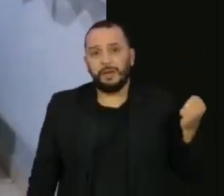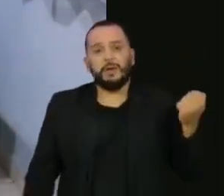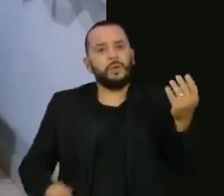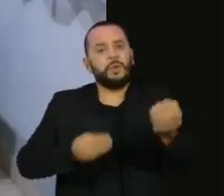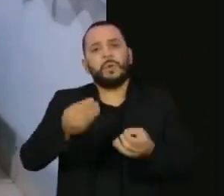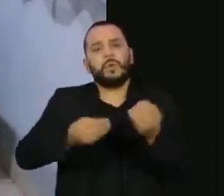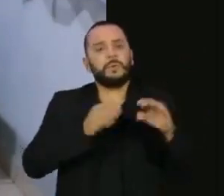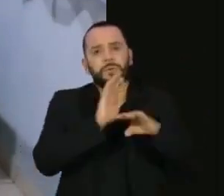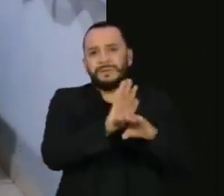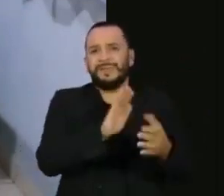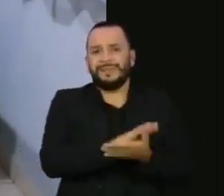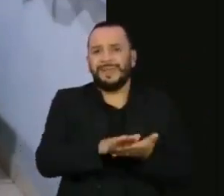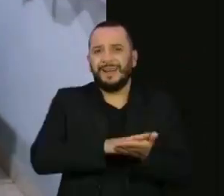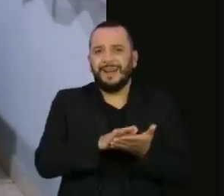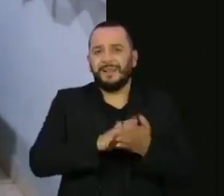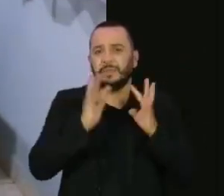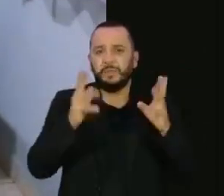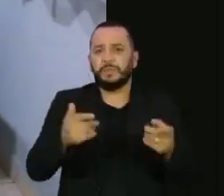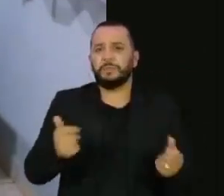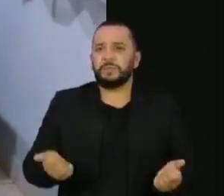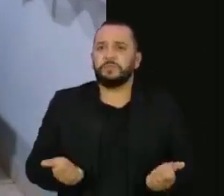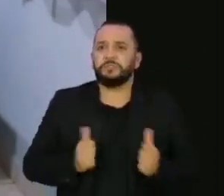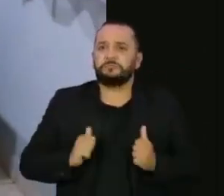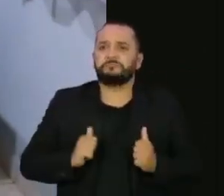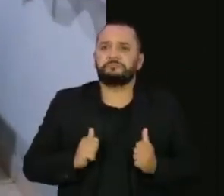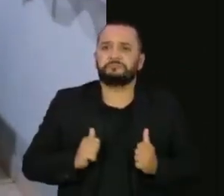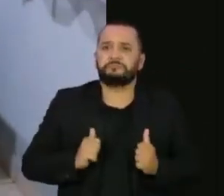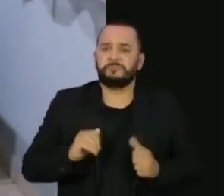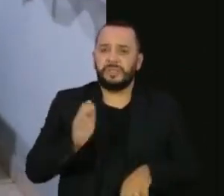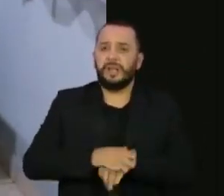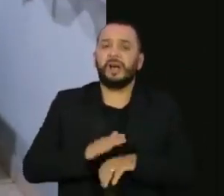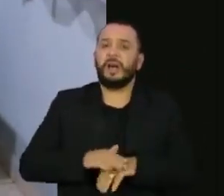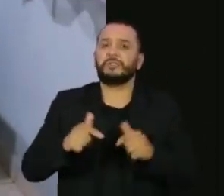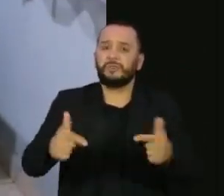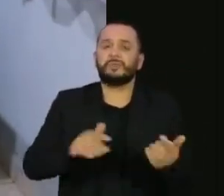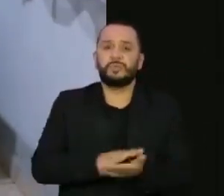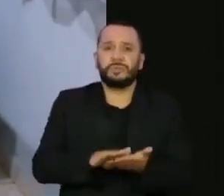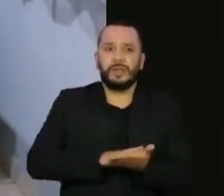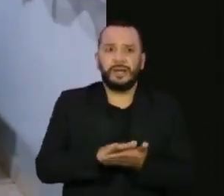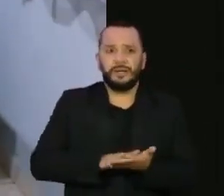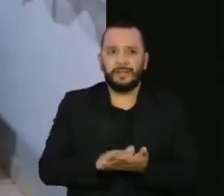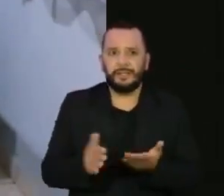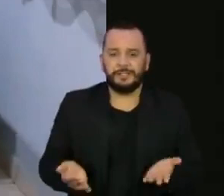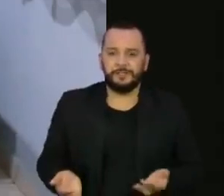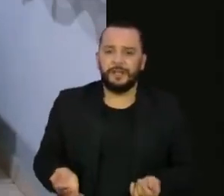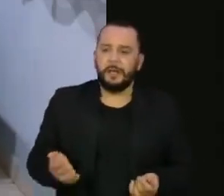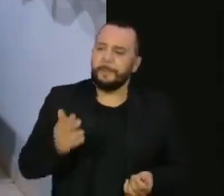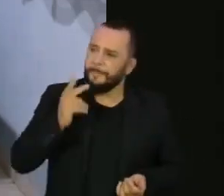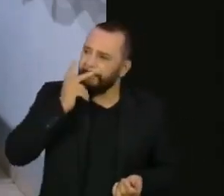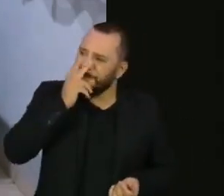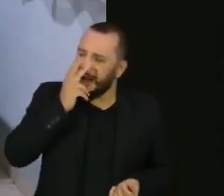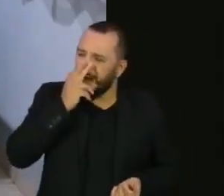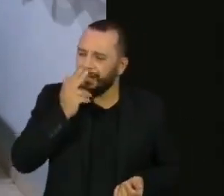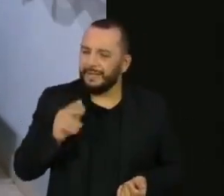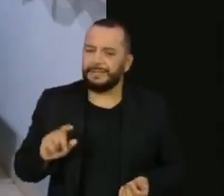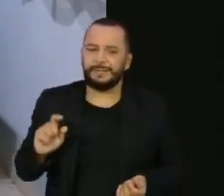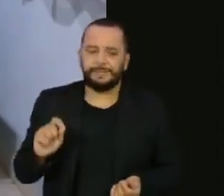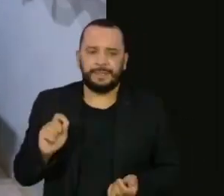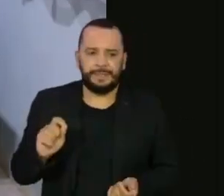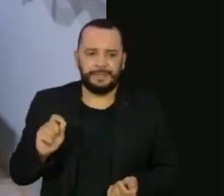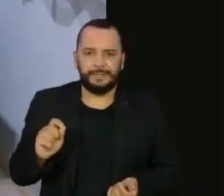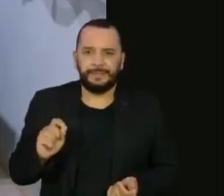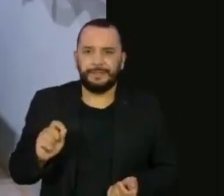posso ajudar? Nada, a gente não tem atitude nenhuma. É como se a gente tivesse, assim,